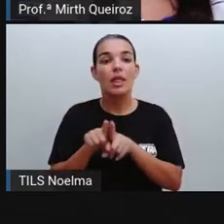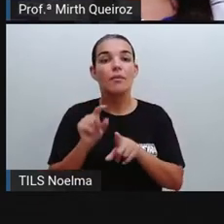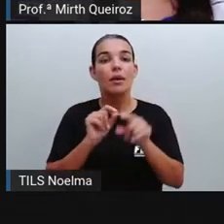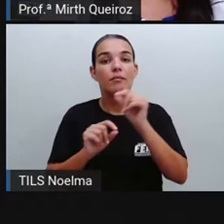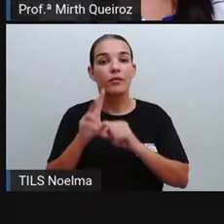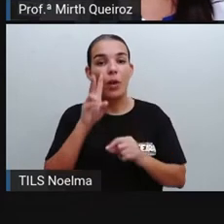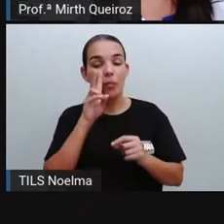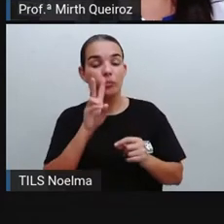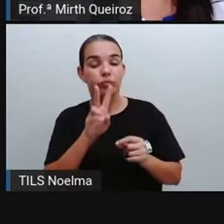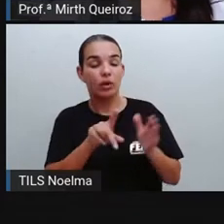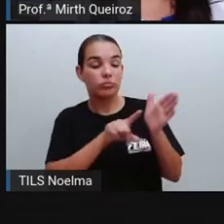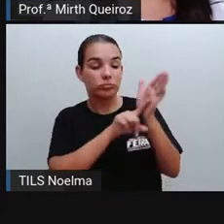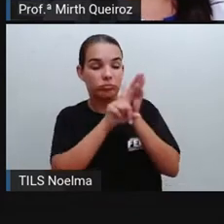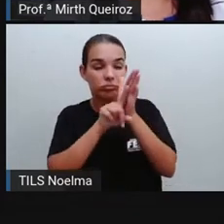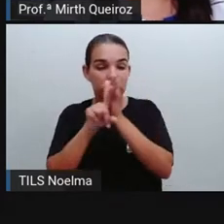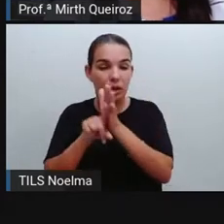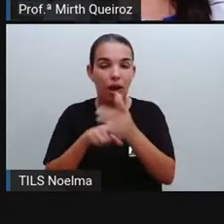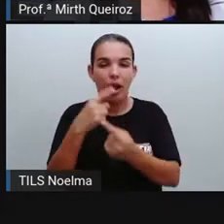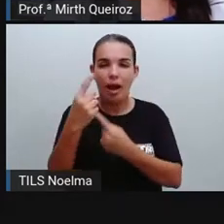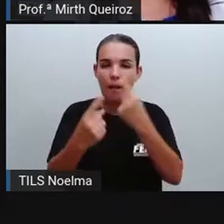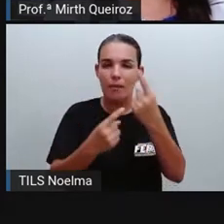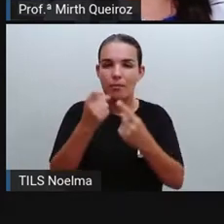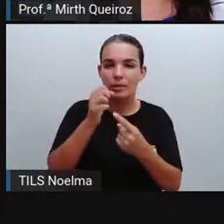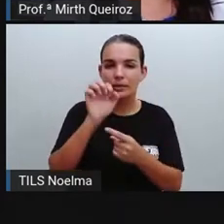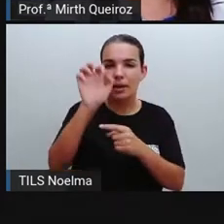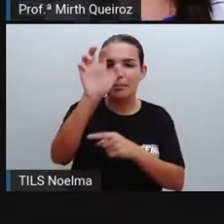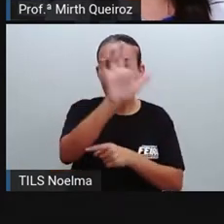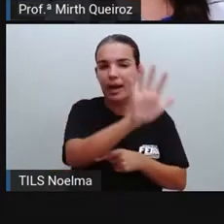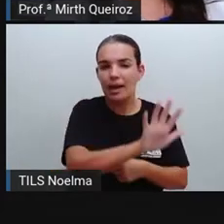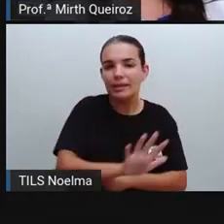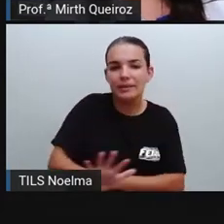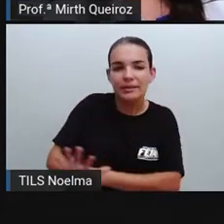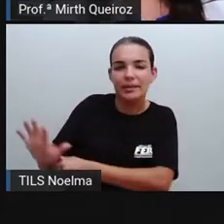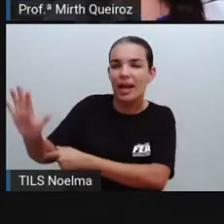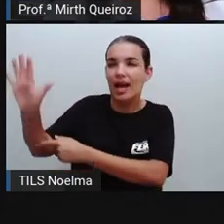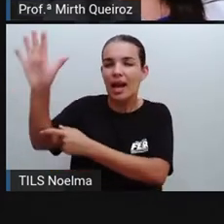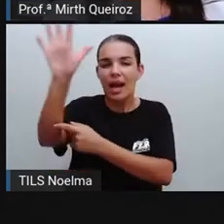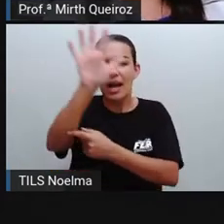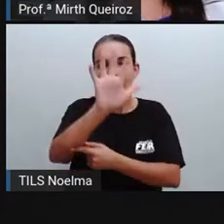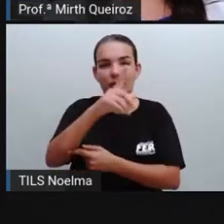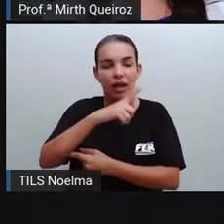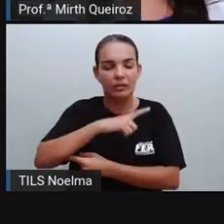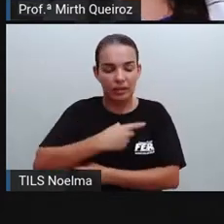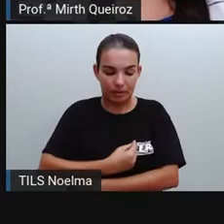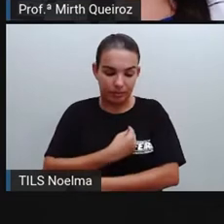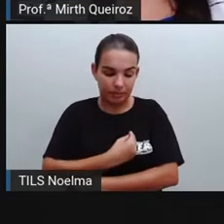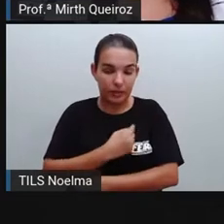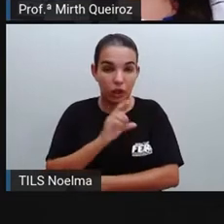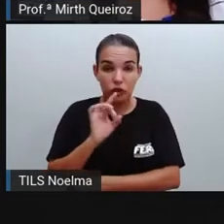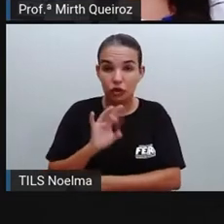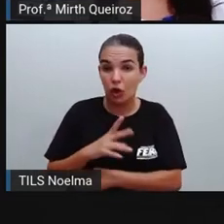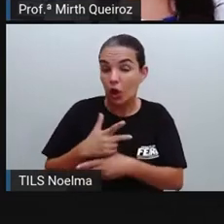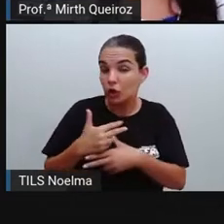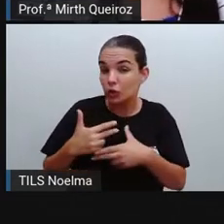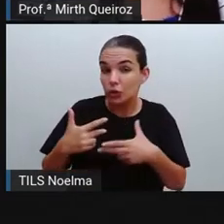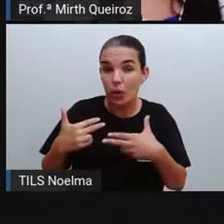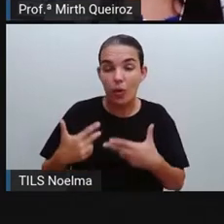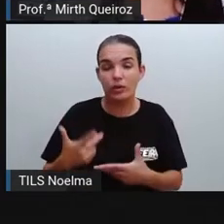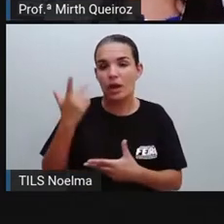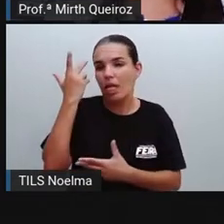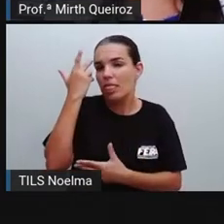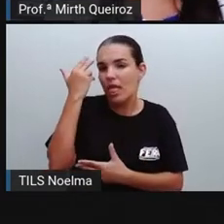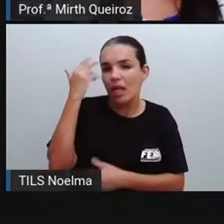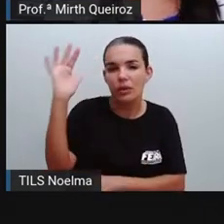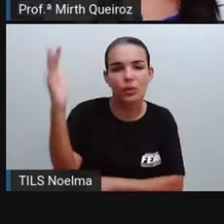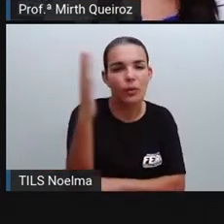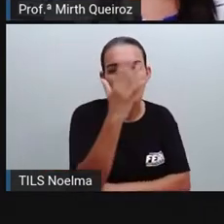puderam analisar algumas paisagens onde a gente vê a presença apenas de elementos naturais. Em outras paisagens,